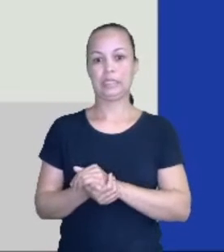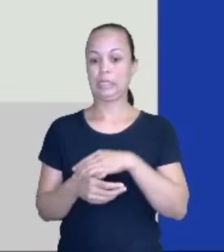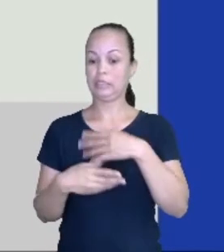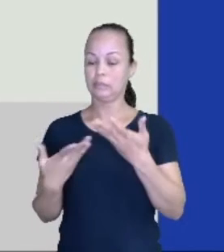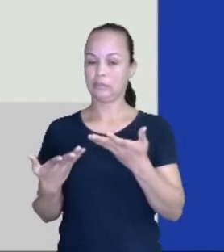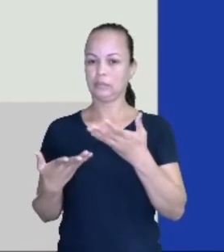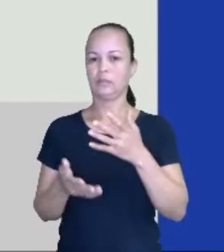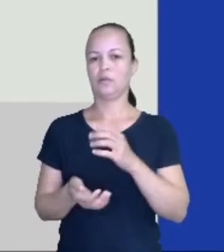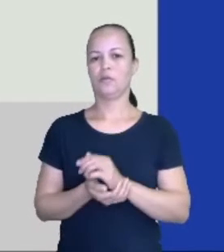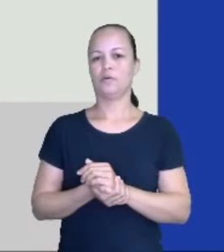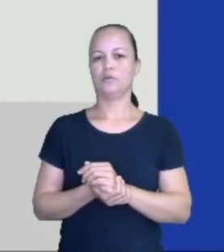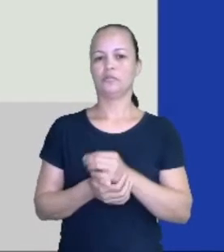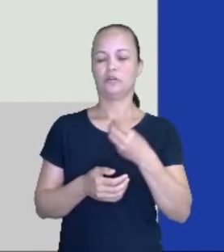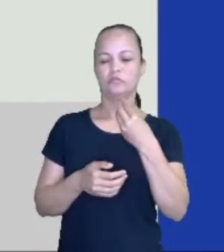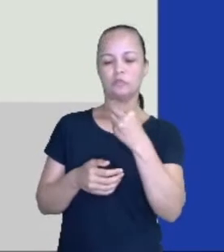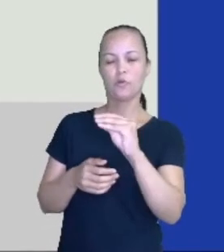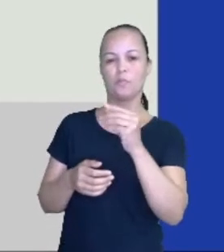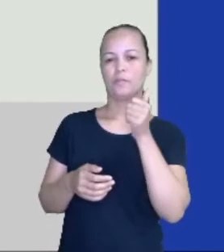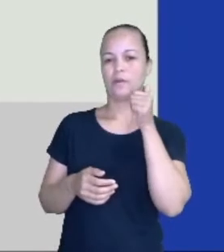ficou para ela aí, ó.